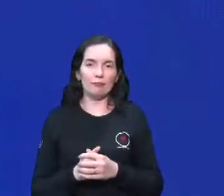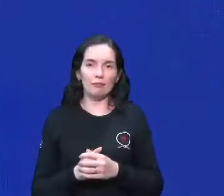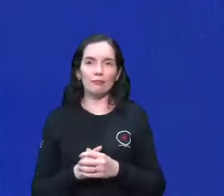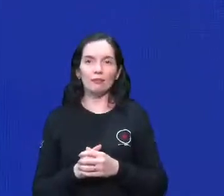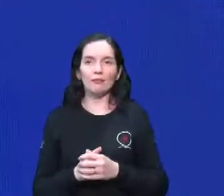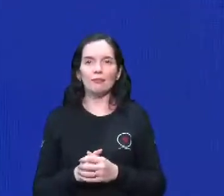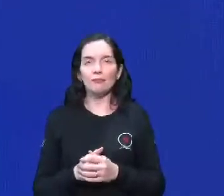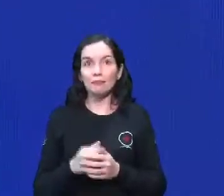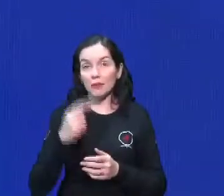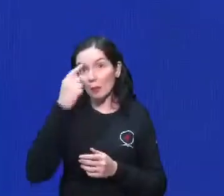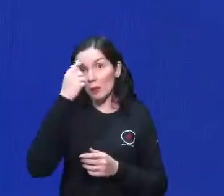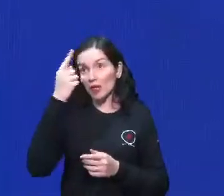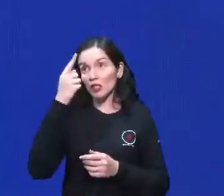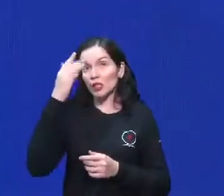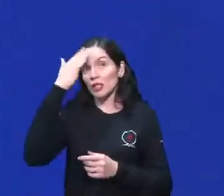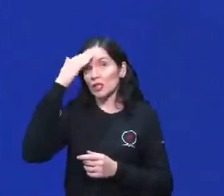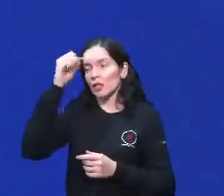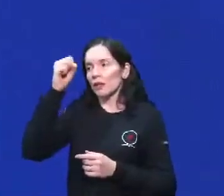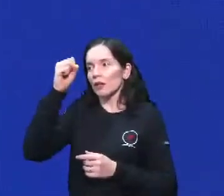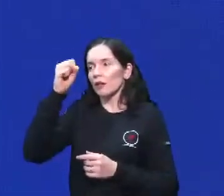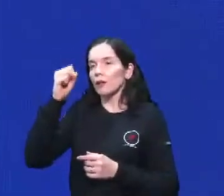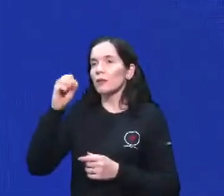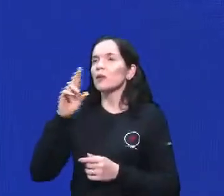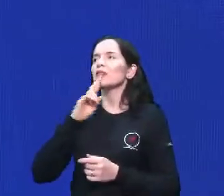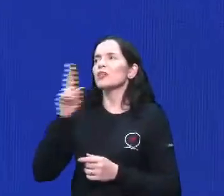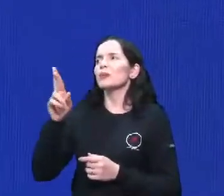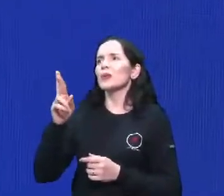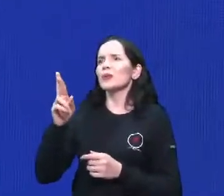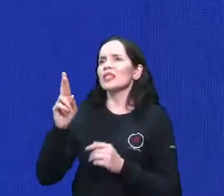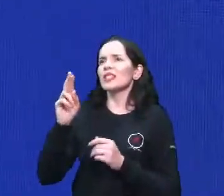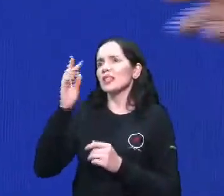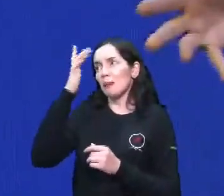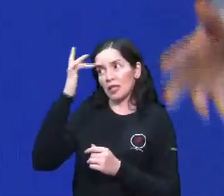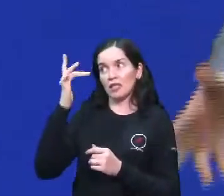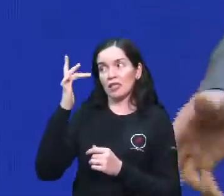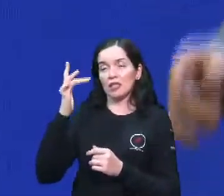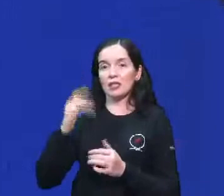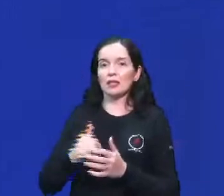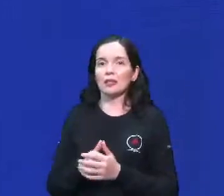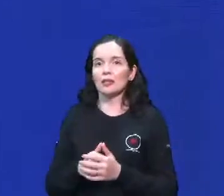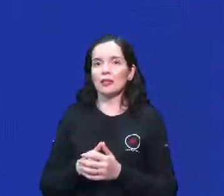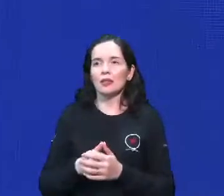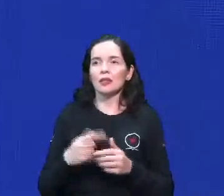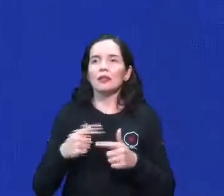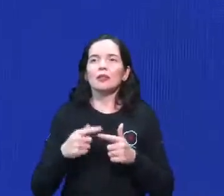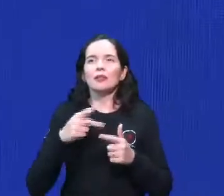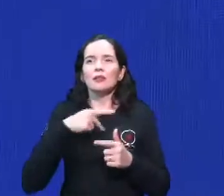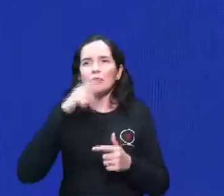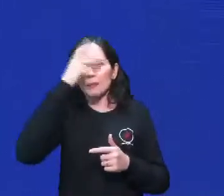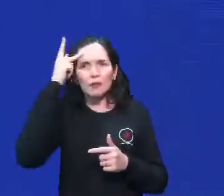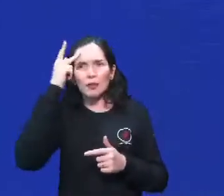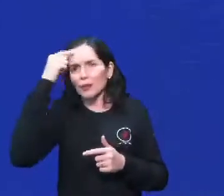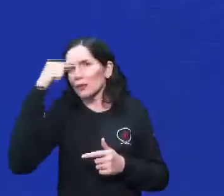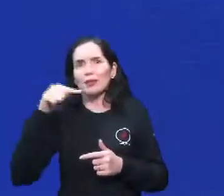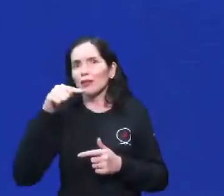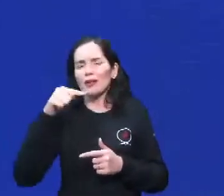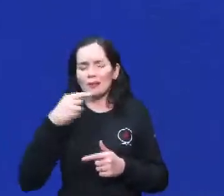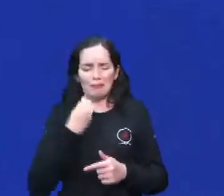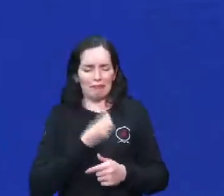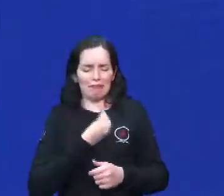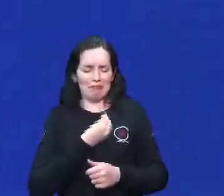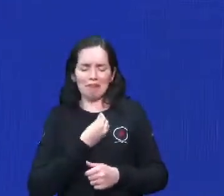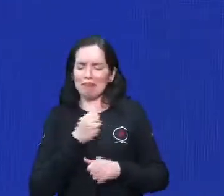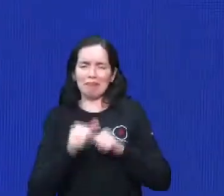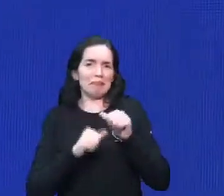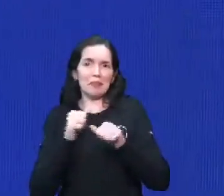Você imagina Salomão dizendo, dá para responder amanhã? Porque tem gente que não sabe. Ele diz assim, a minha vida não muda.